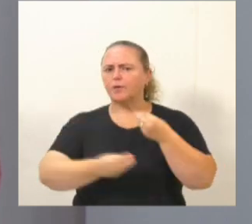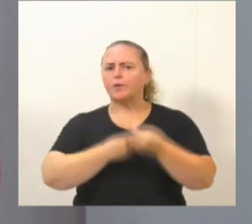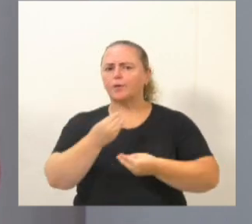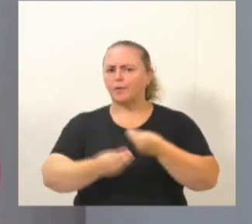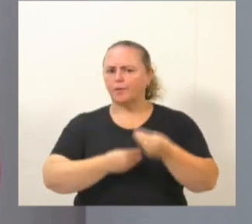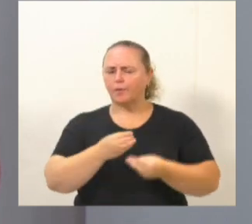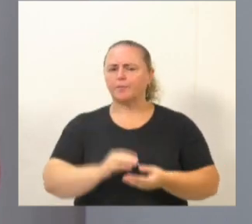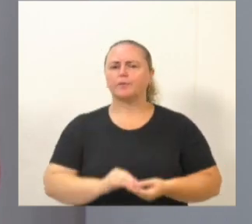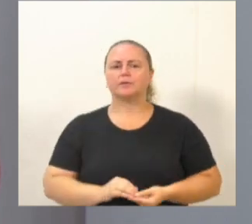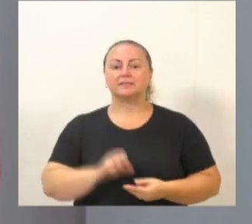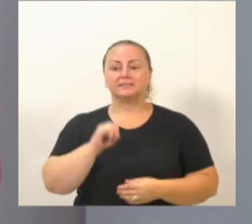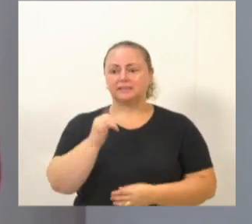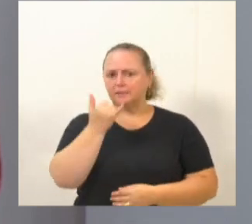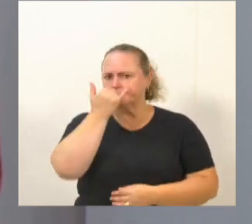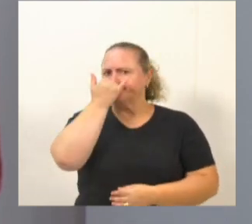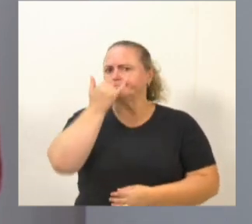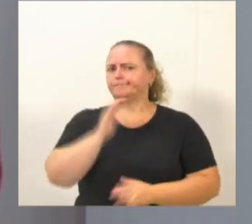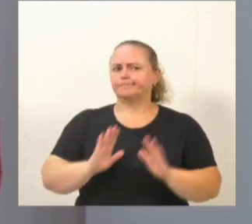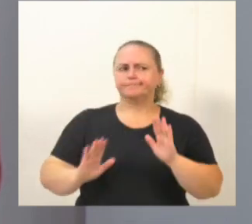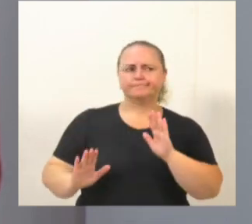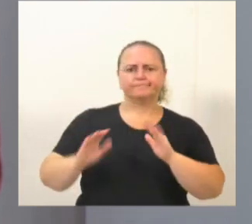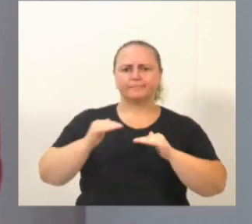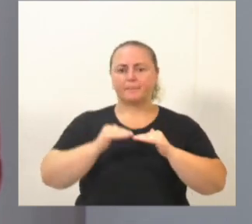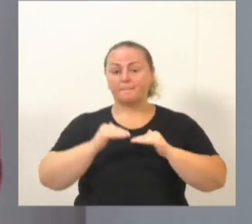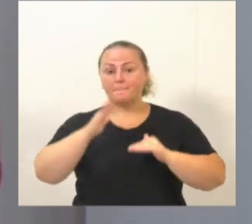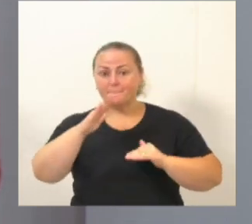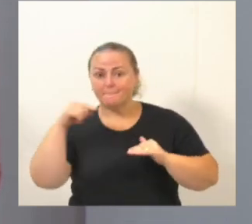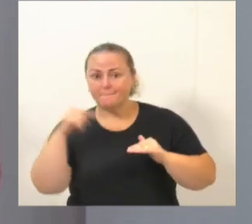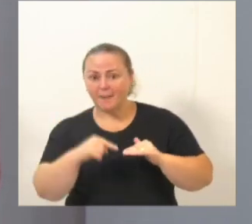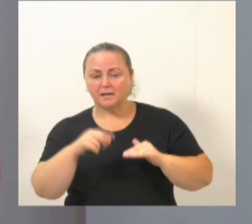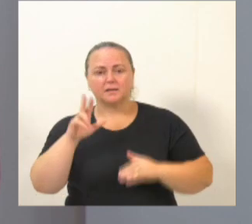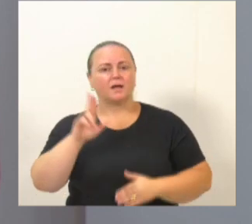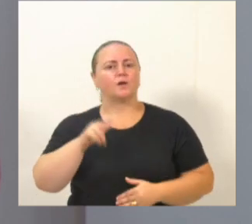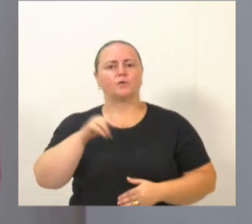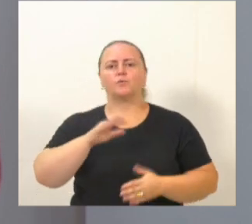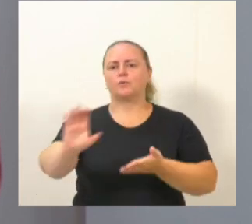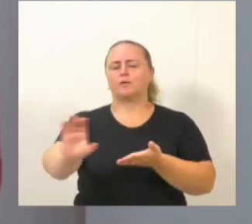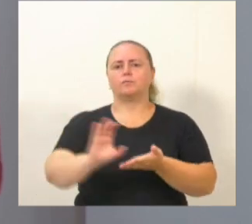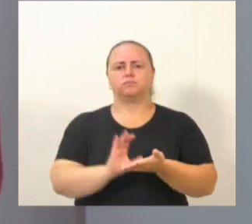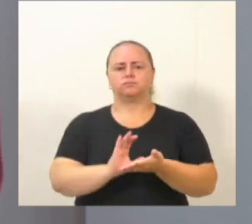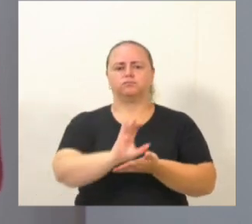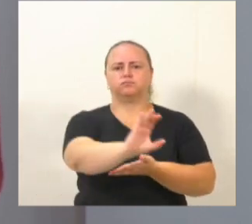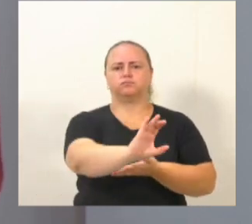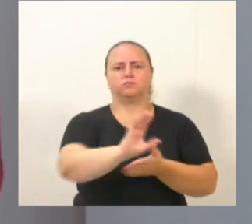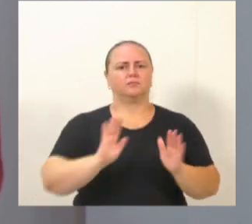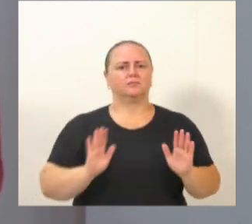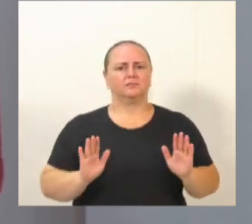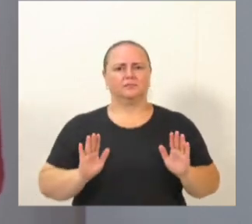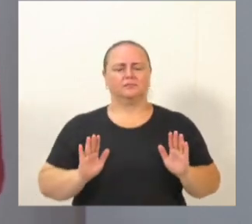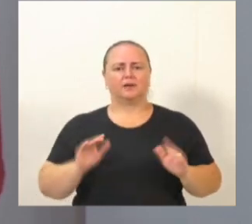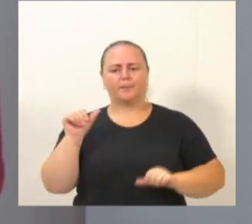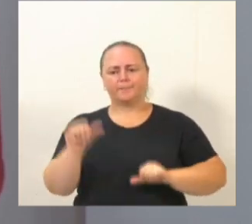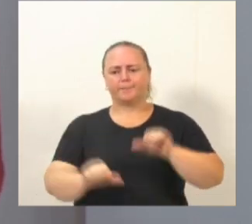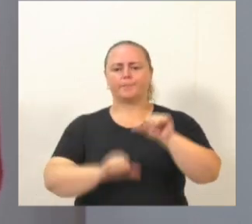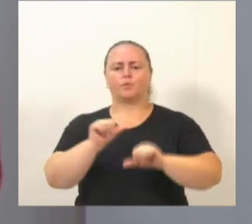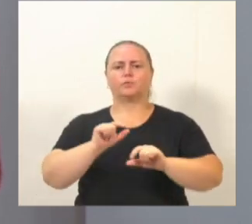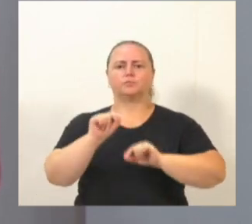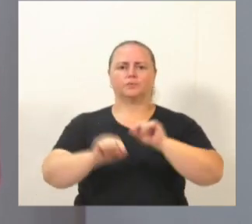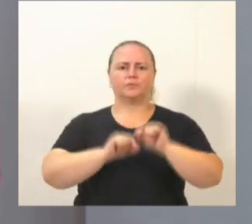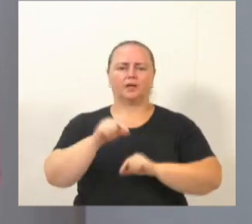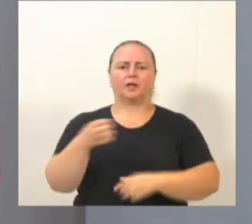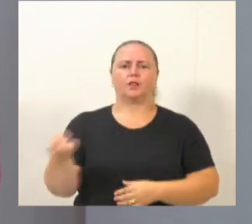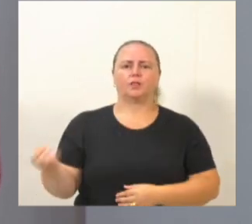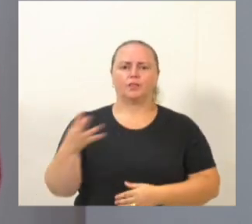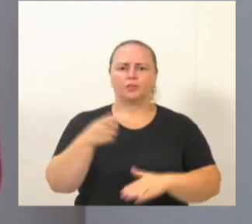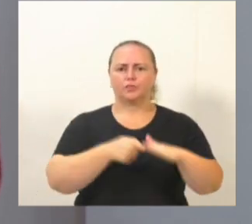por acaso, um aumento dessa TIR, ela nunca será repassada para a concessionária. Ela vai ser transformada ou em novos investimentos, ou